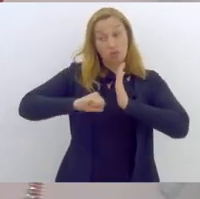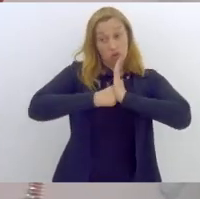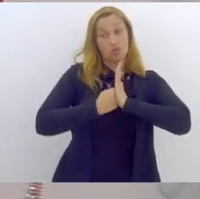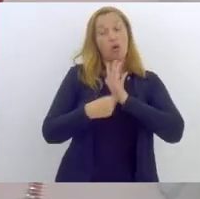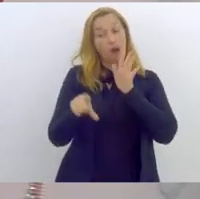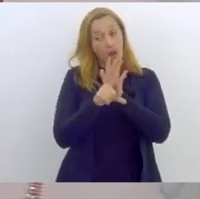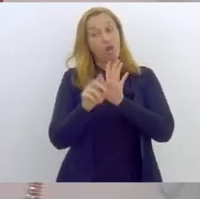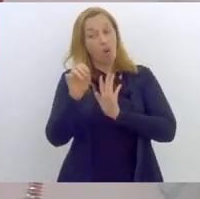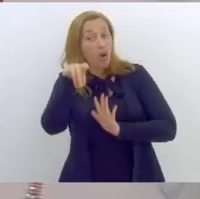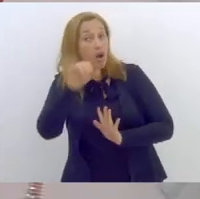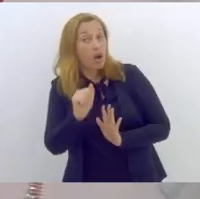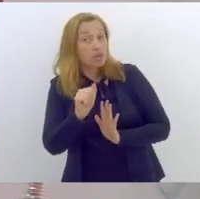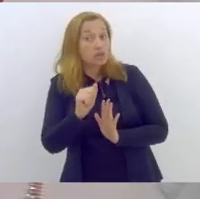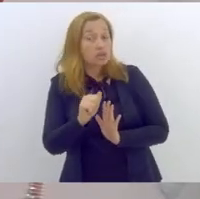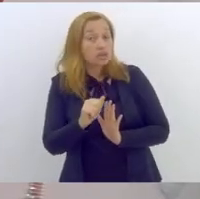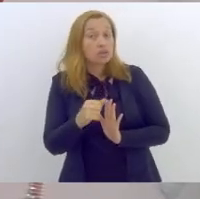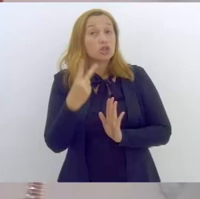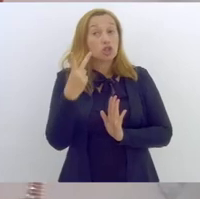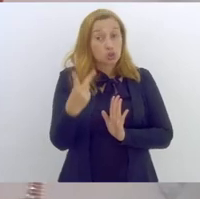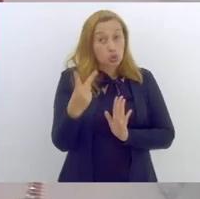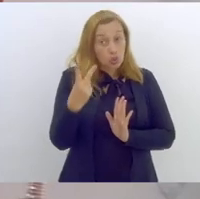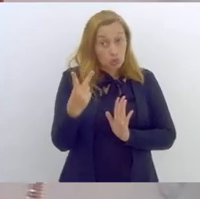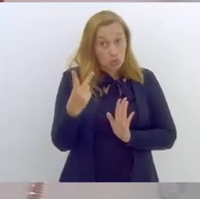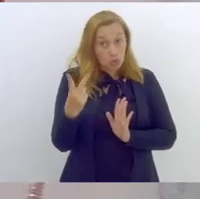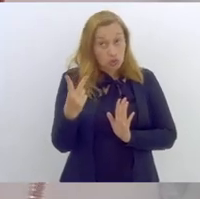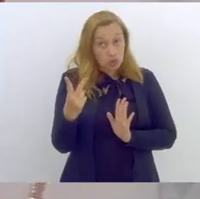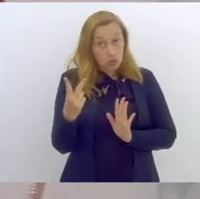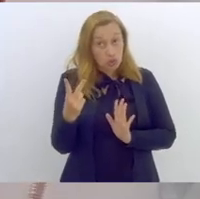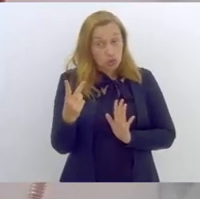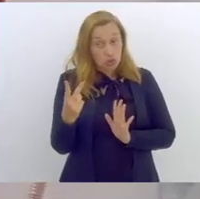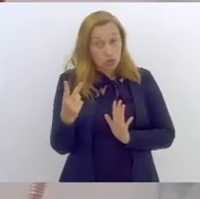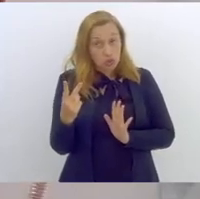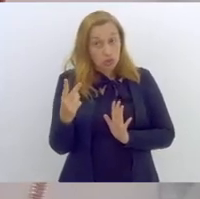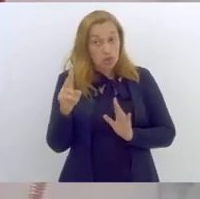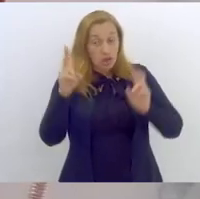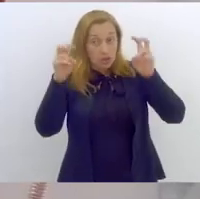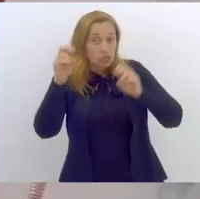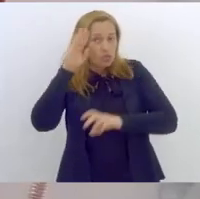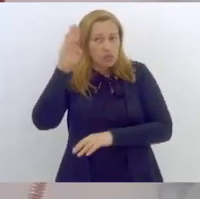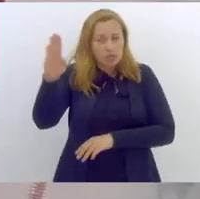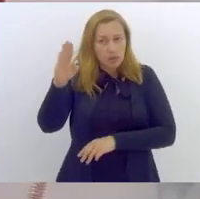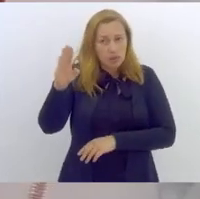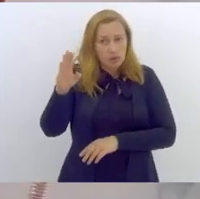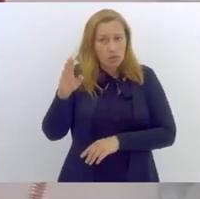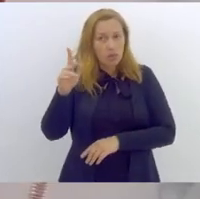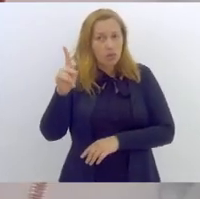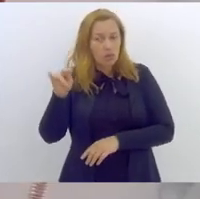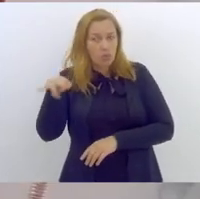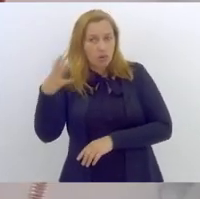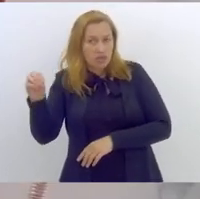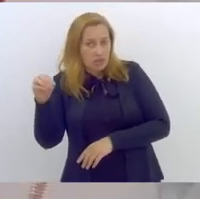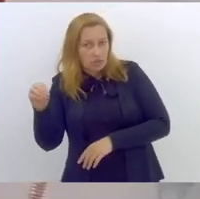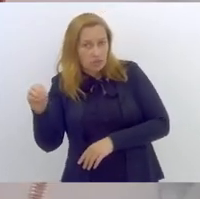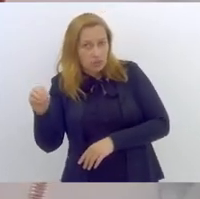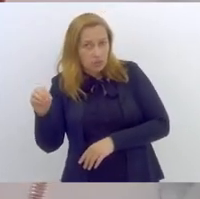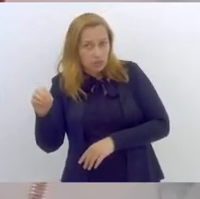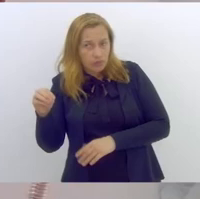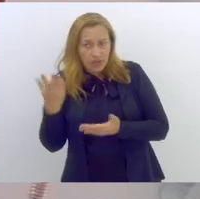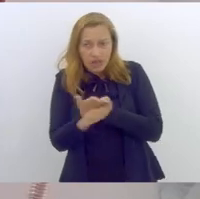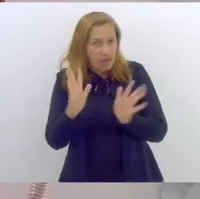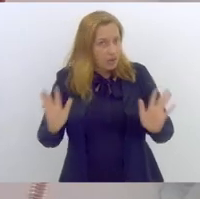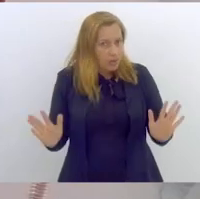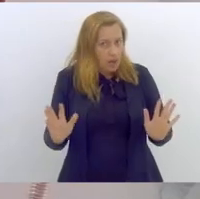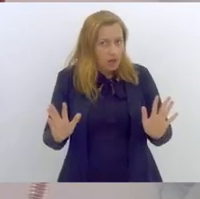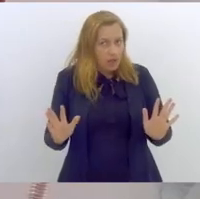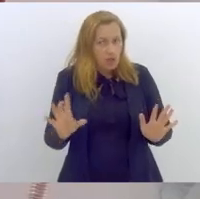da Polícia Civil em dois pelo menos dois itens fundamentais que era a questão da promoção para acabar com aquela